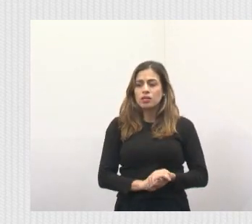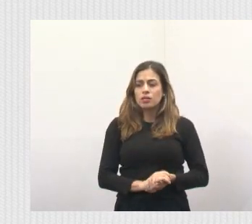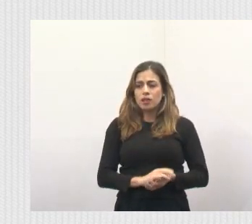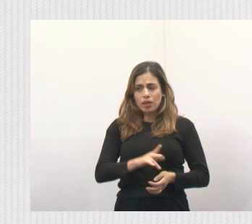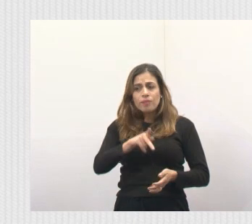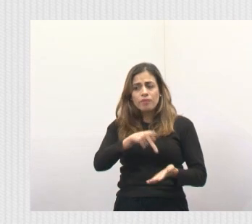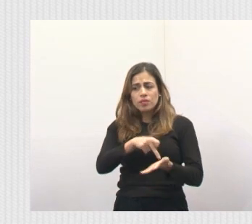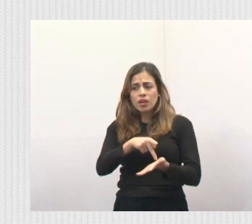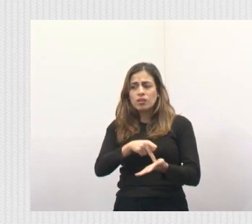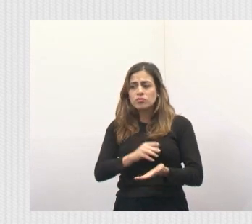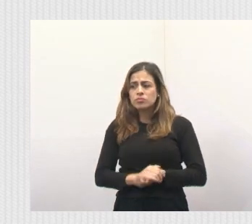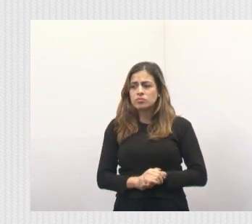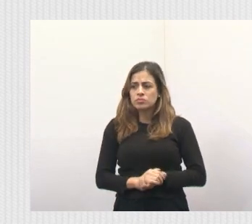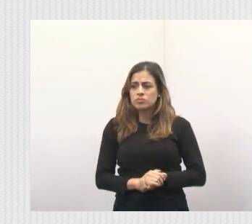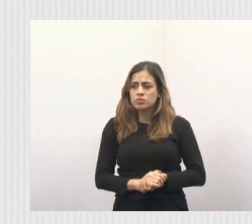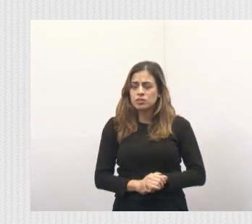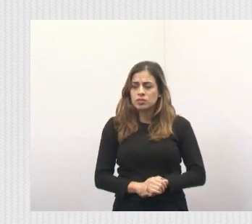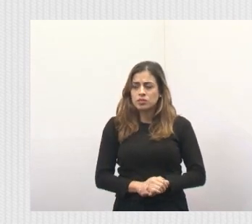real.